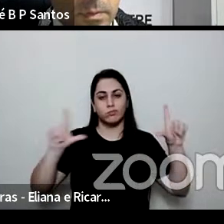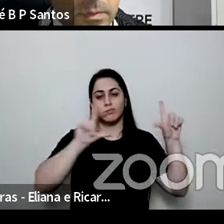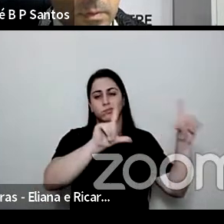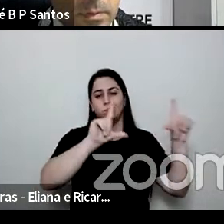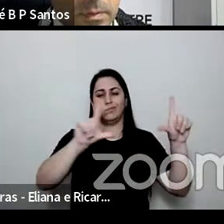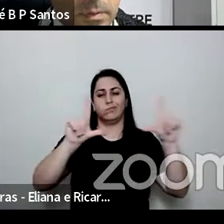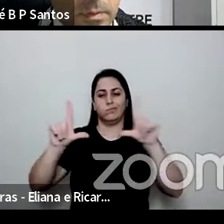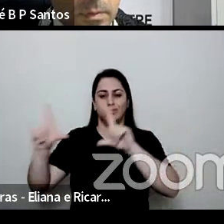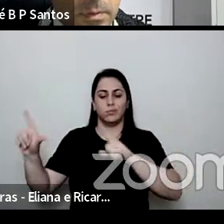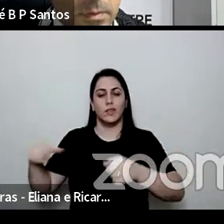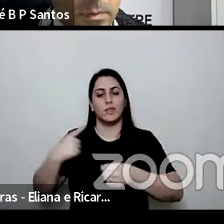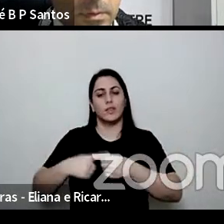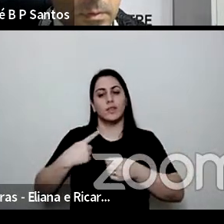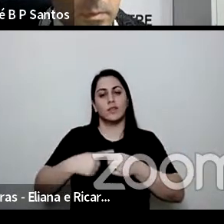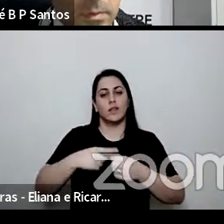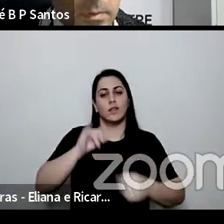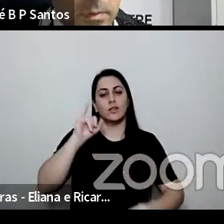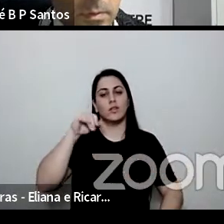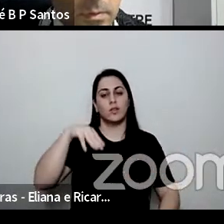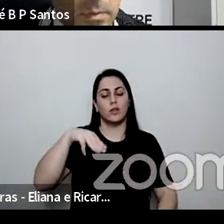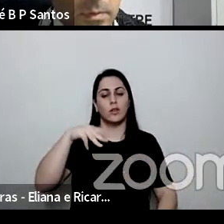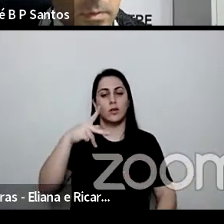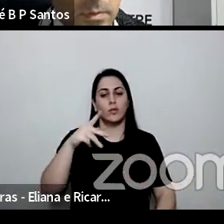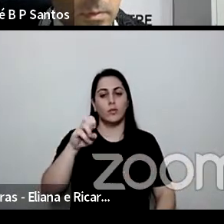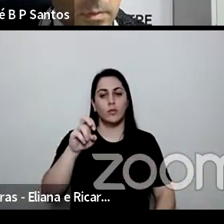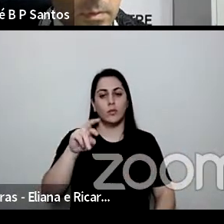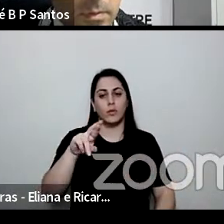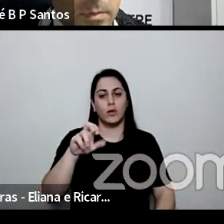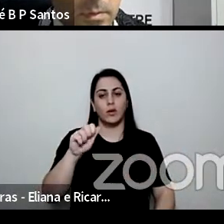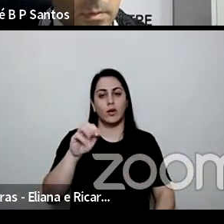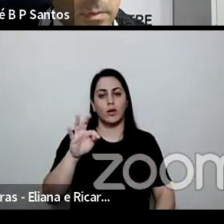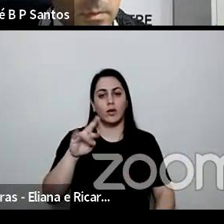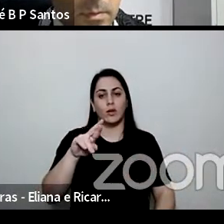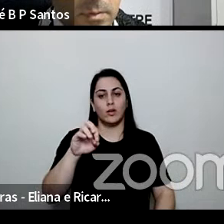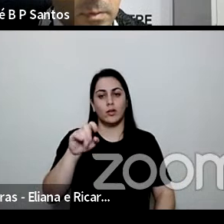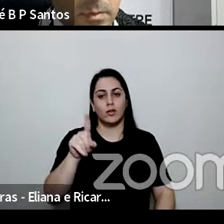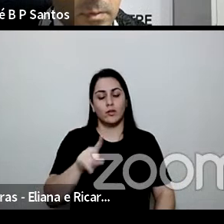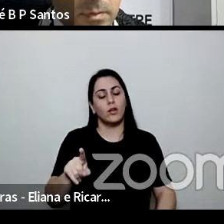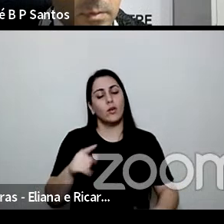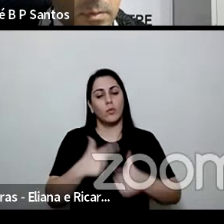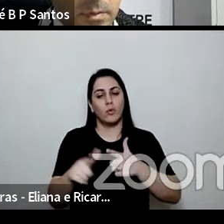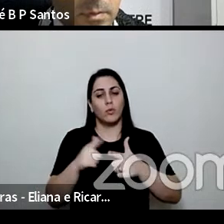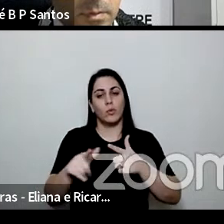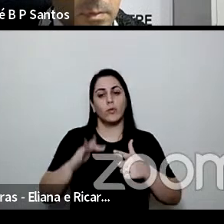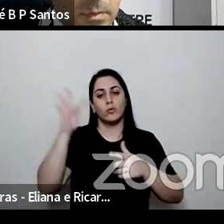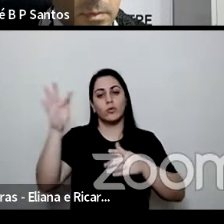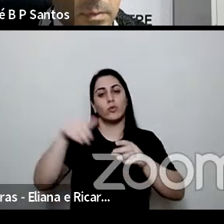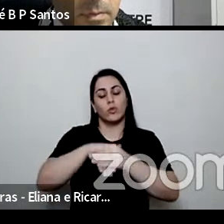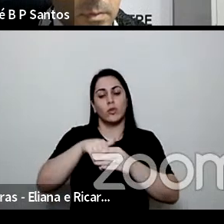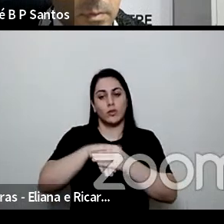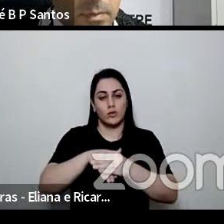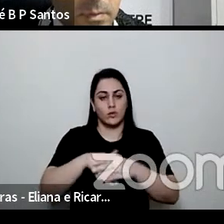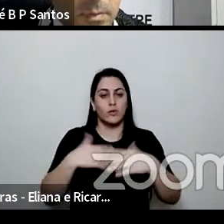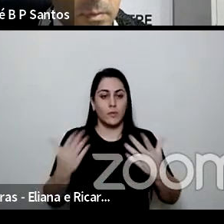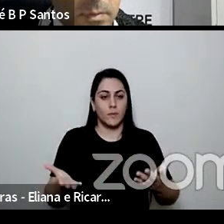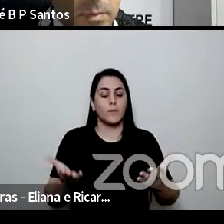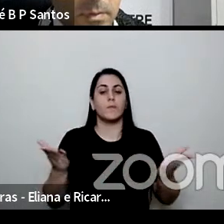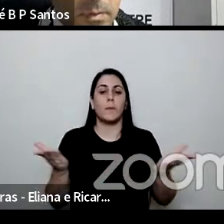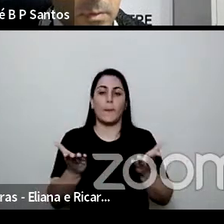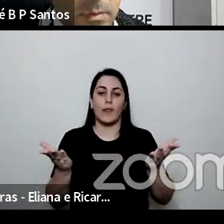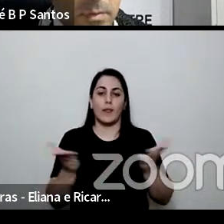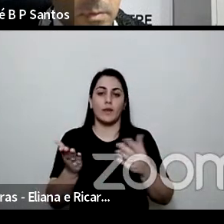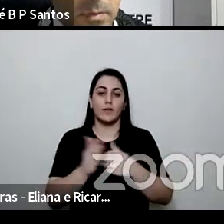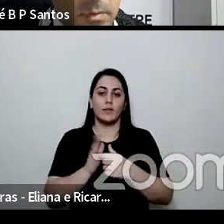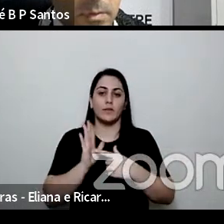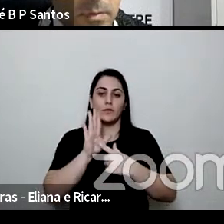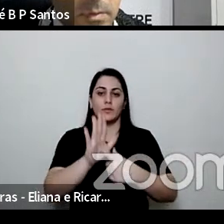em que são divulgados suas ações parlamentar garante desequilíbrio no pleito vindouro sentenciando a sentei que abra os